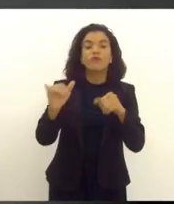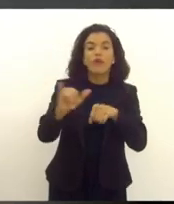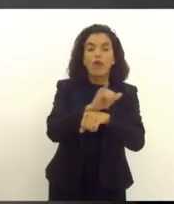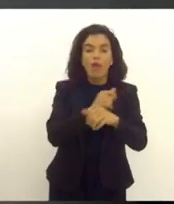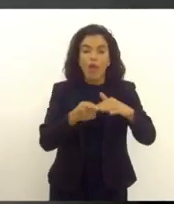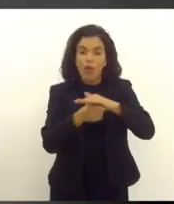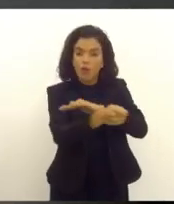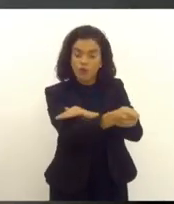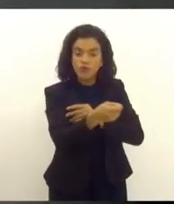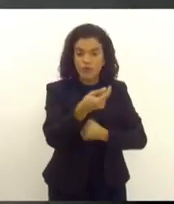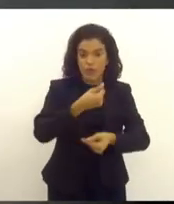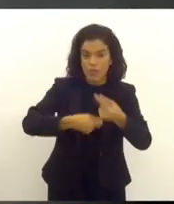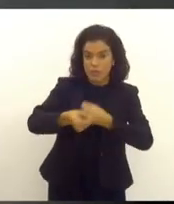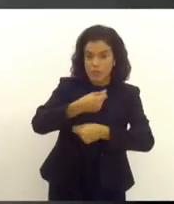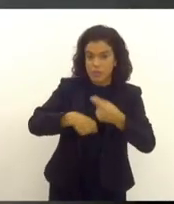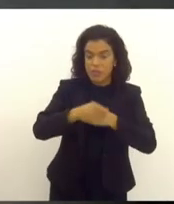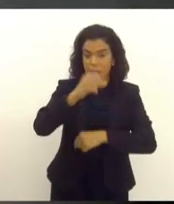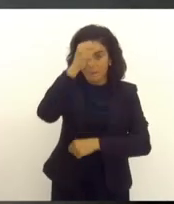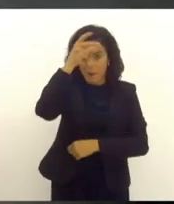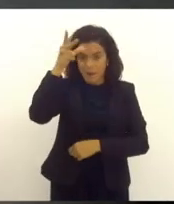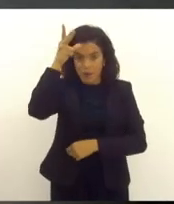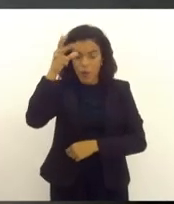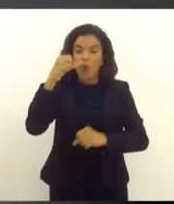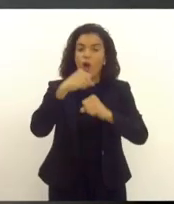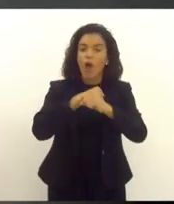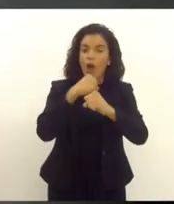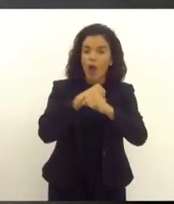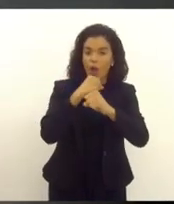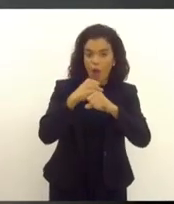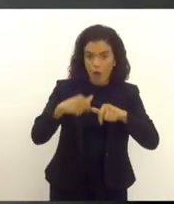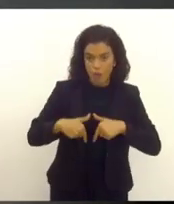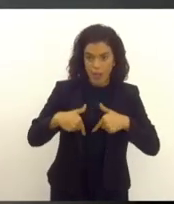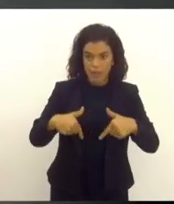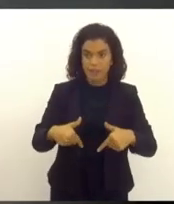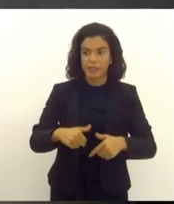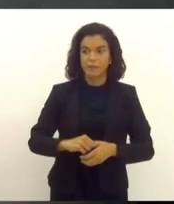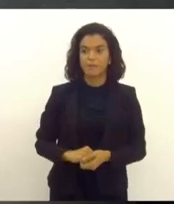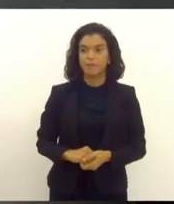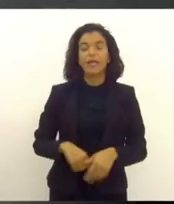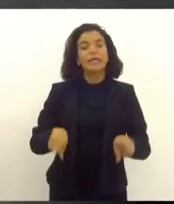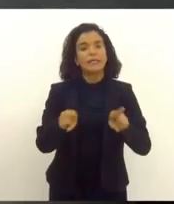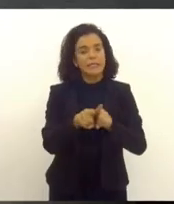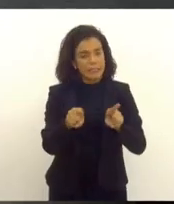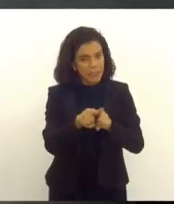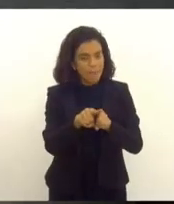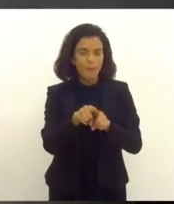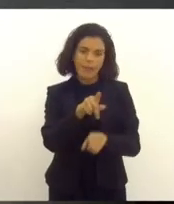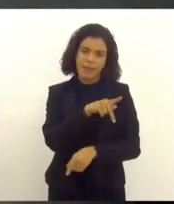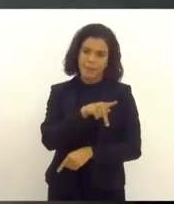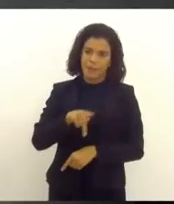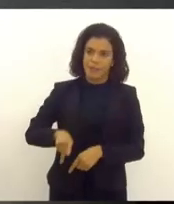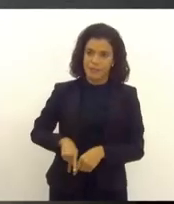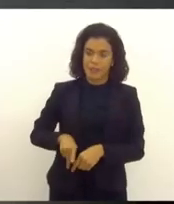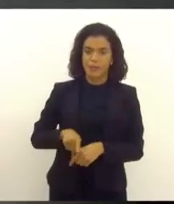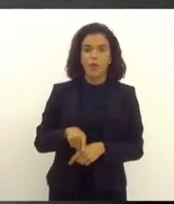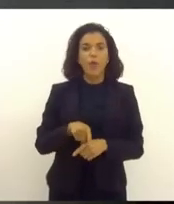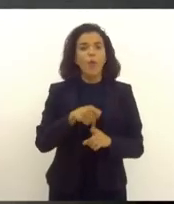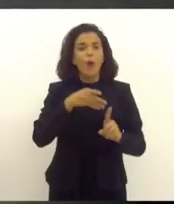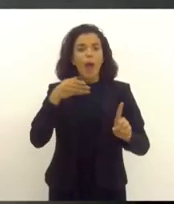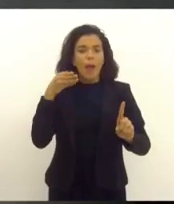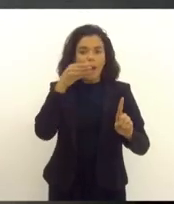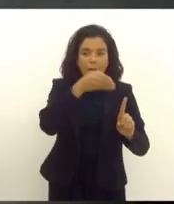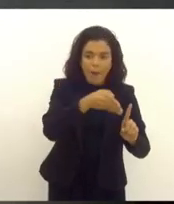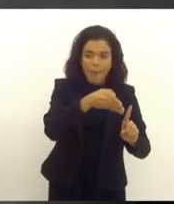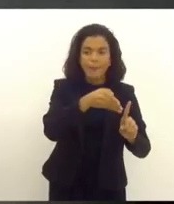financeiros por parte da prefeitura por uma obra realizada e também fazem senhor presidente uma menção